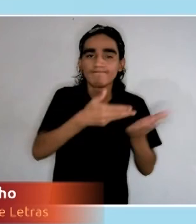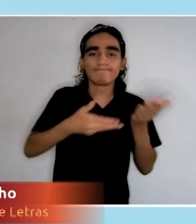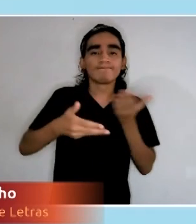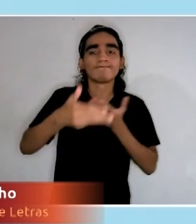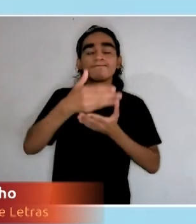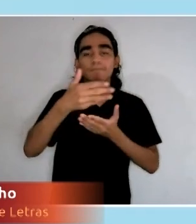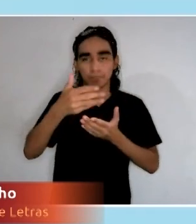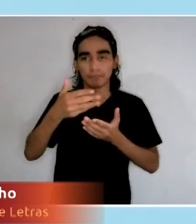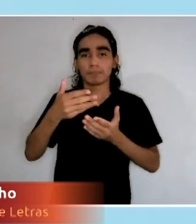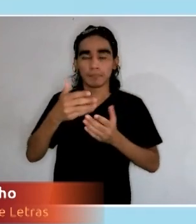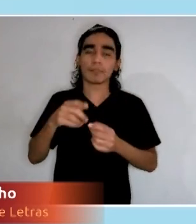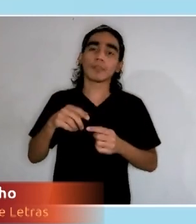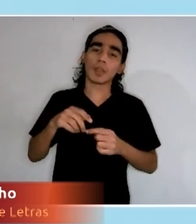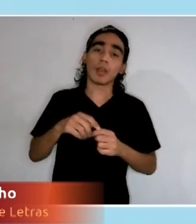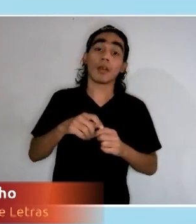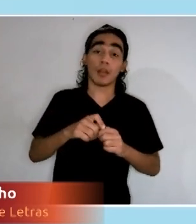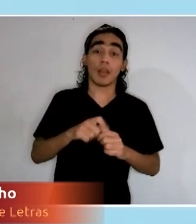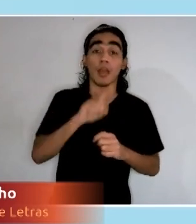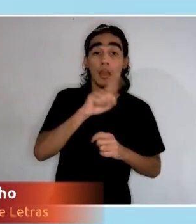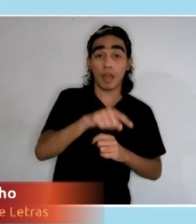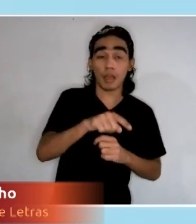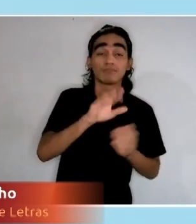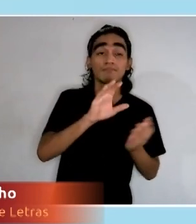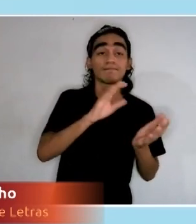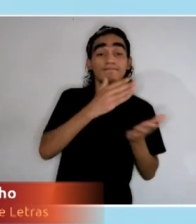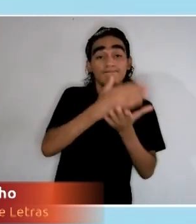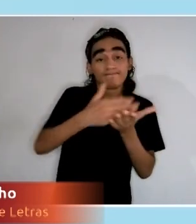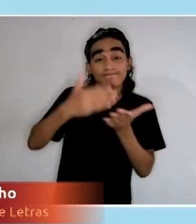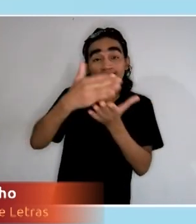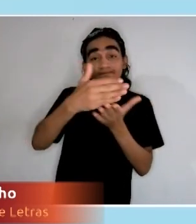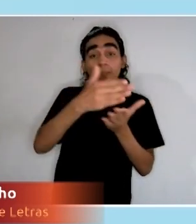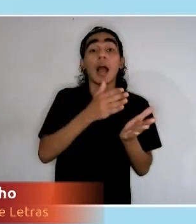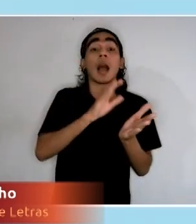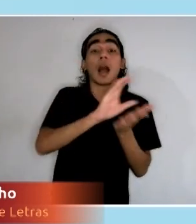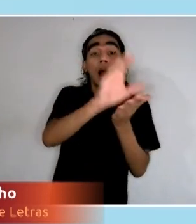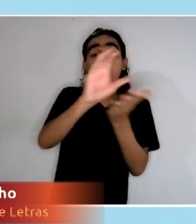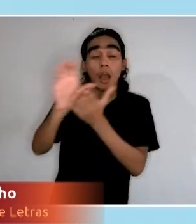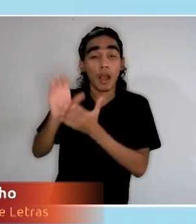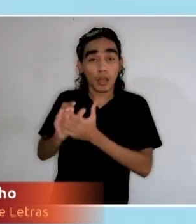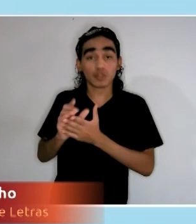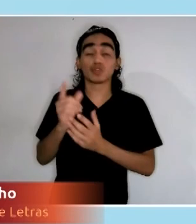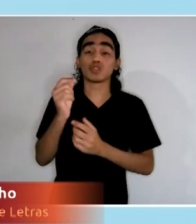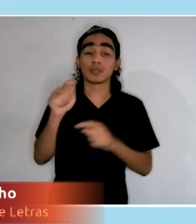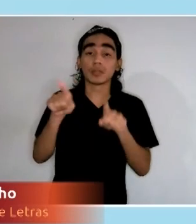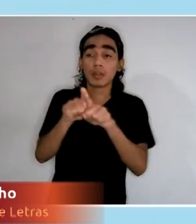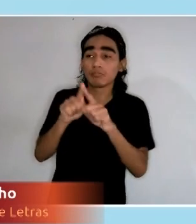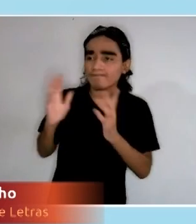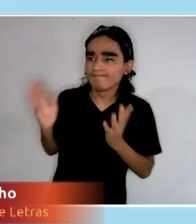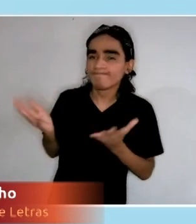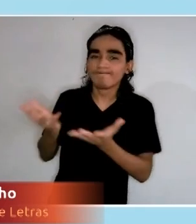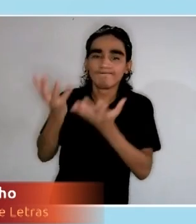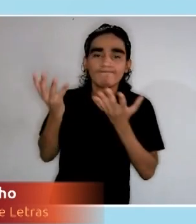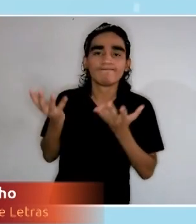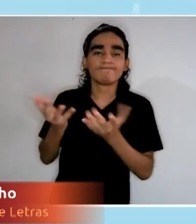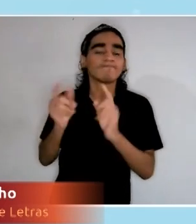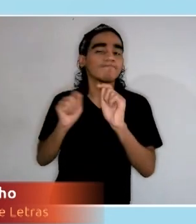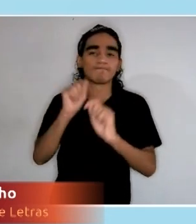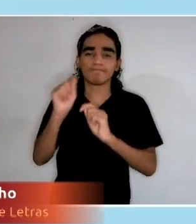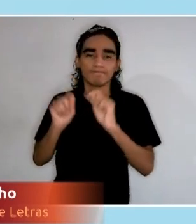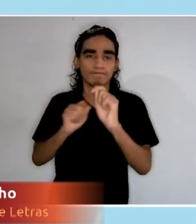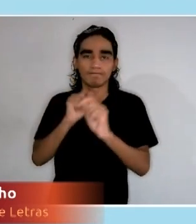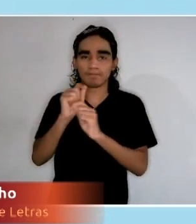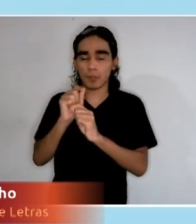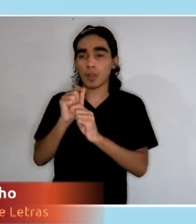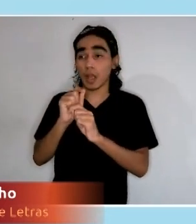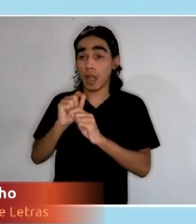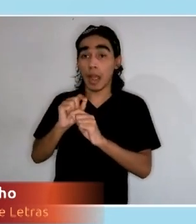que vai desde a transferência de renda até a produção, estimular a agricultura familiar,